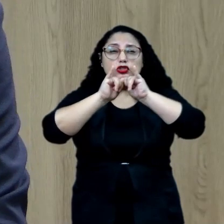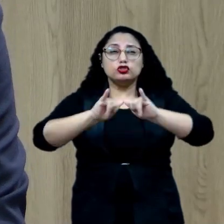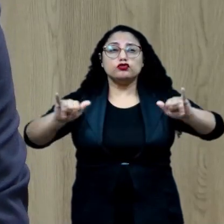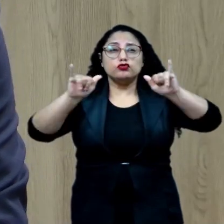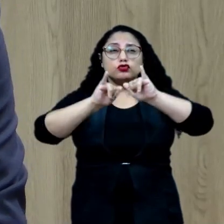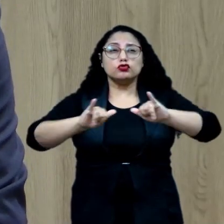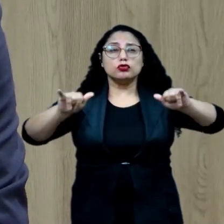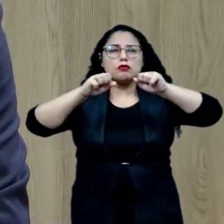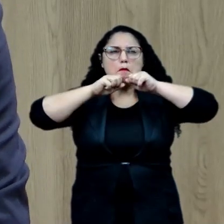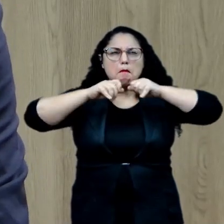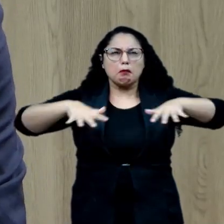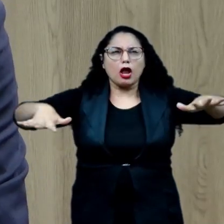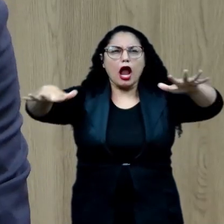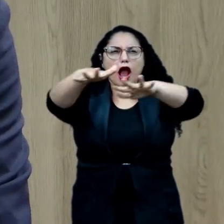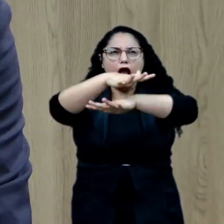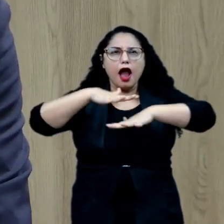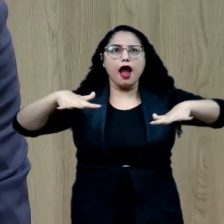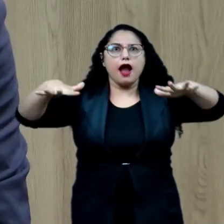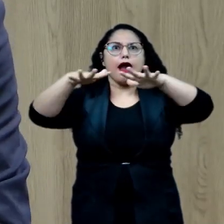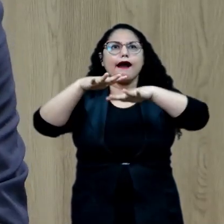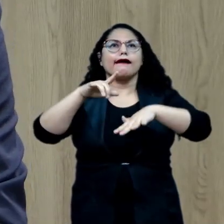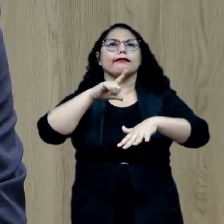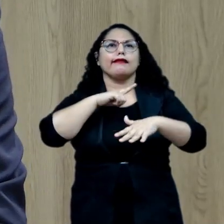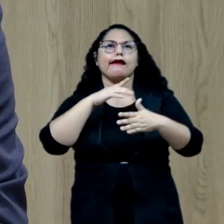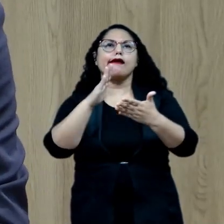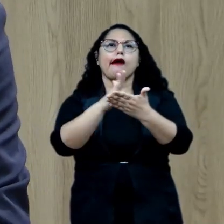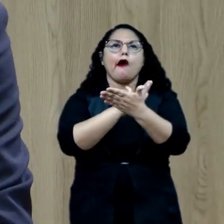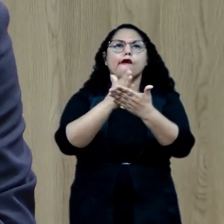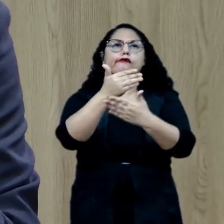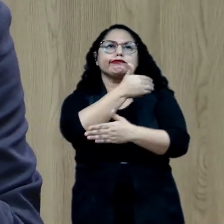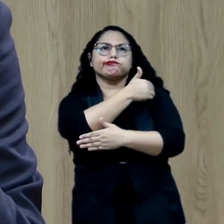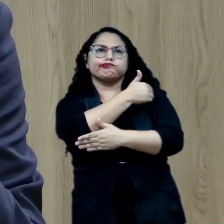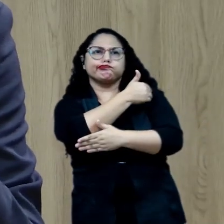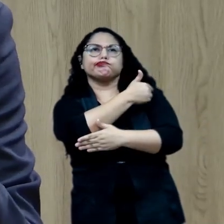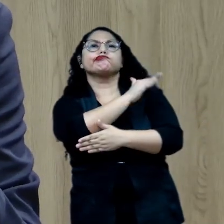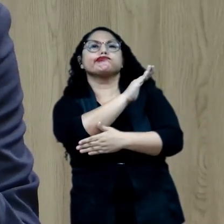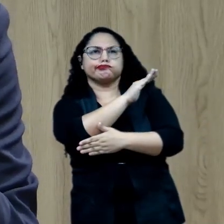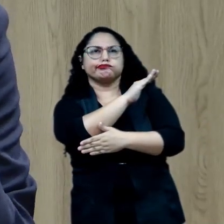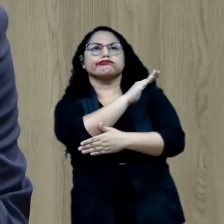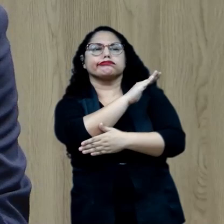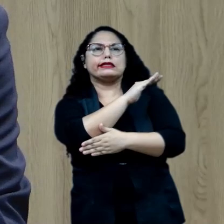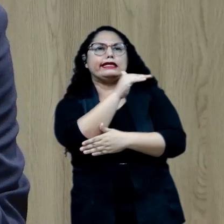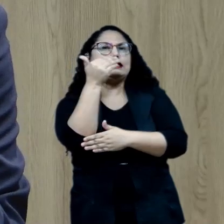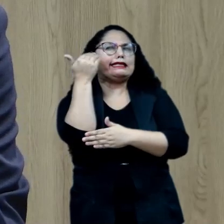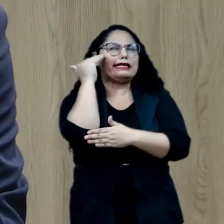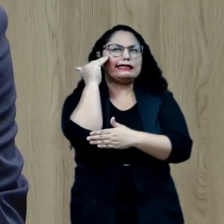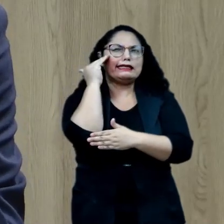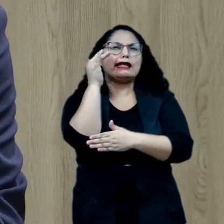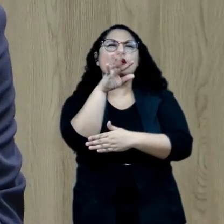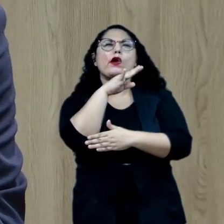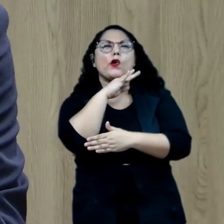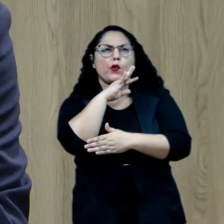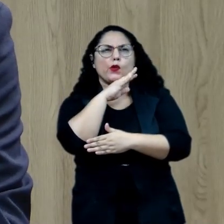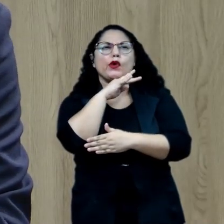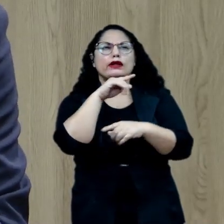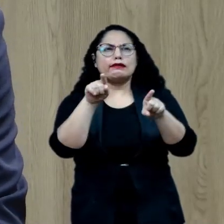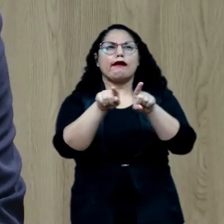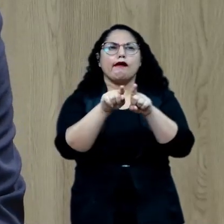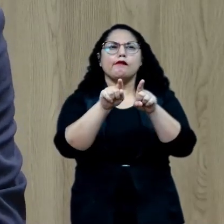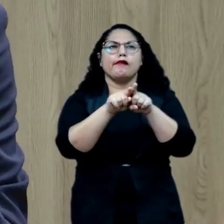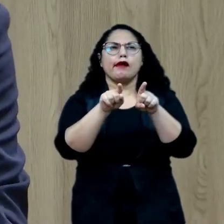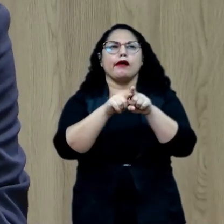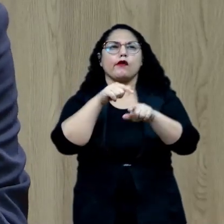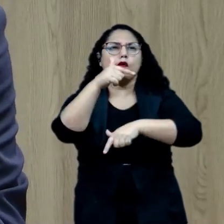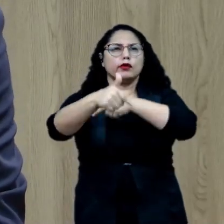divulgação em massa, né, a gente ainda tem alguns preconceitos e alguns entendimentos muito errôneos em relação